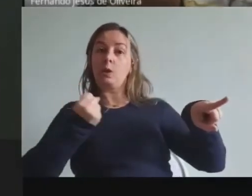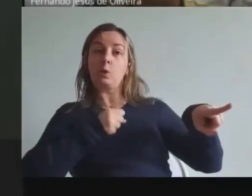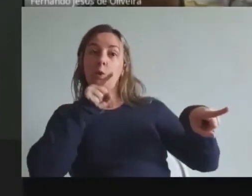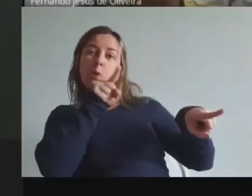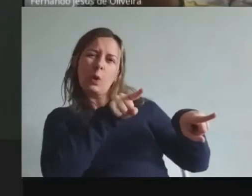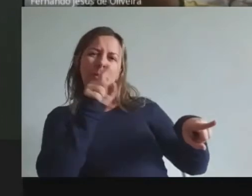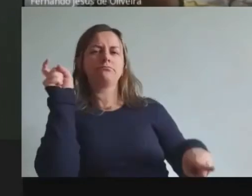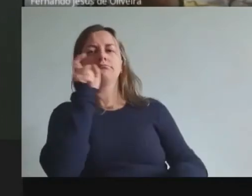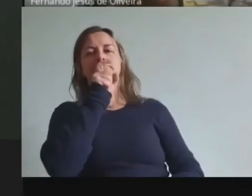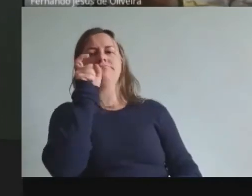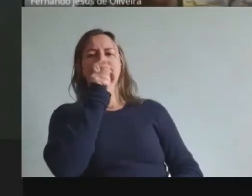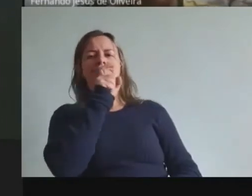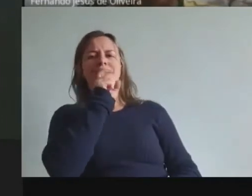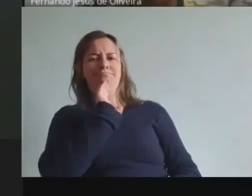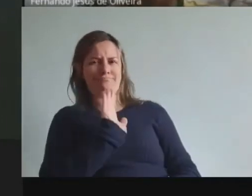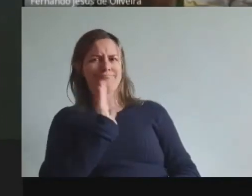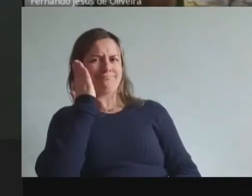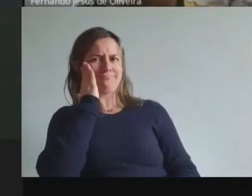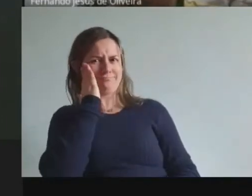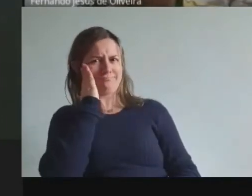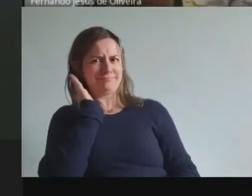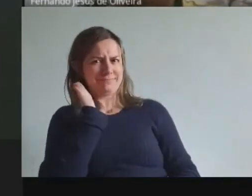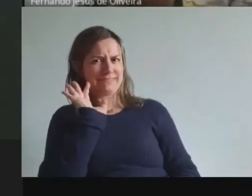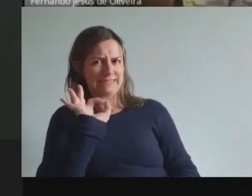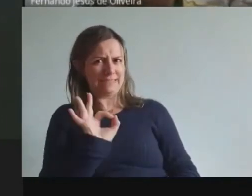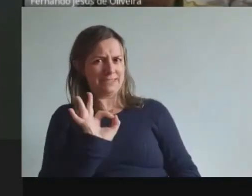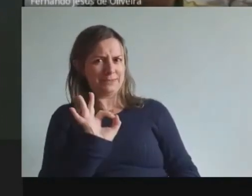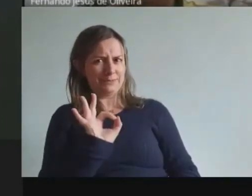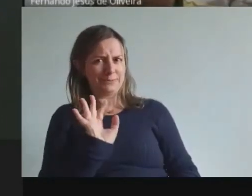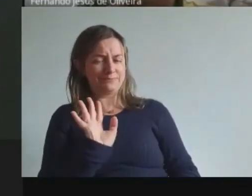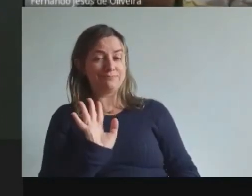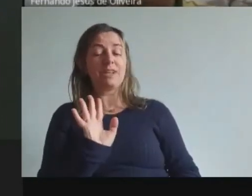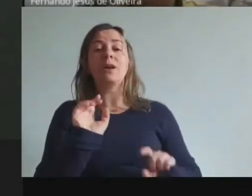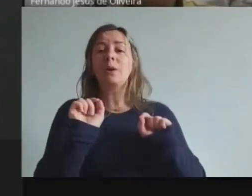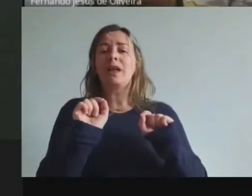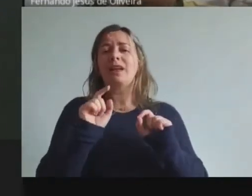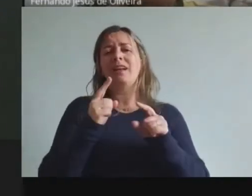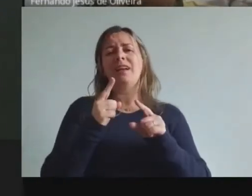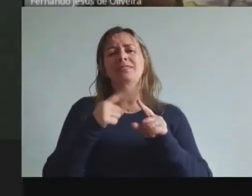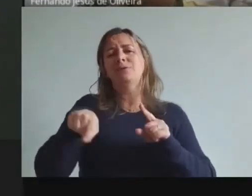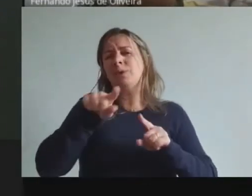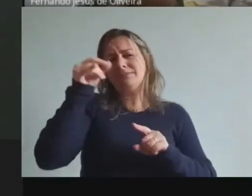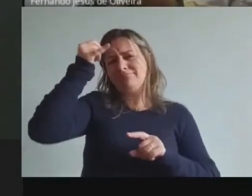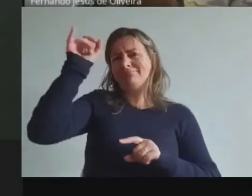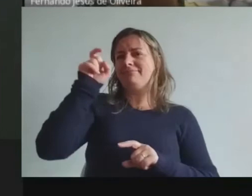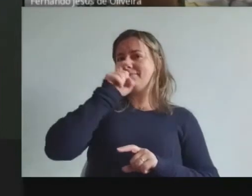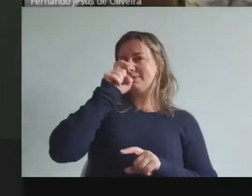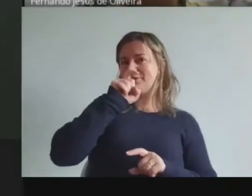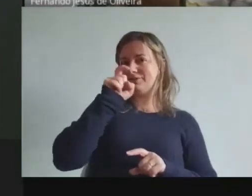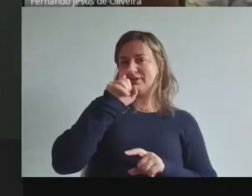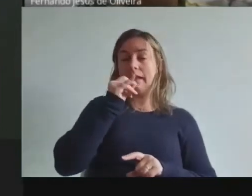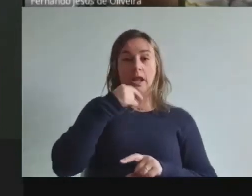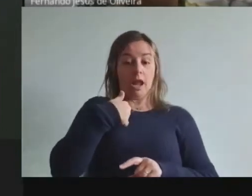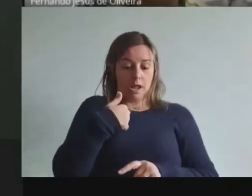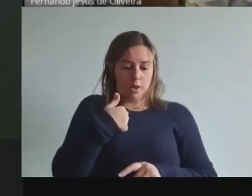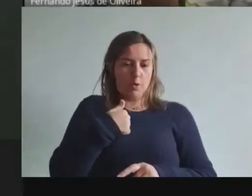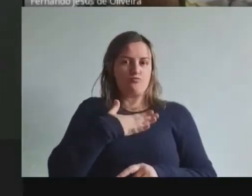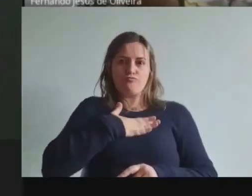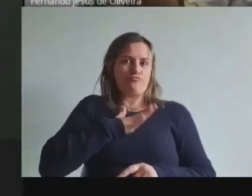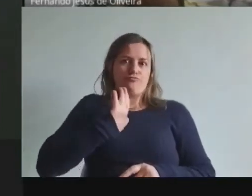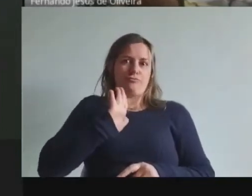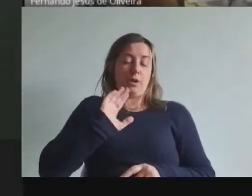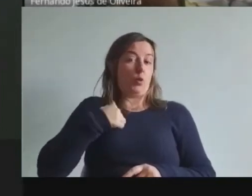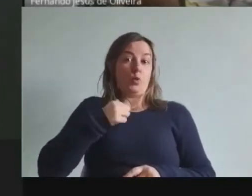mentiroso, na verdade, né? Vamos falar a verdade. Então, para a gente não ficar falando mentira, que, aliás, eu particularmente odeio